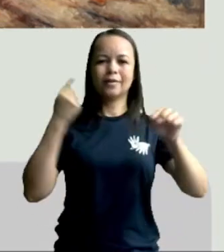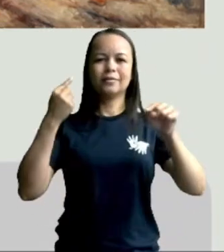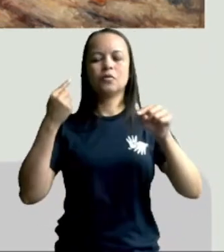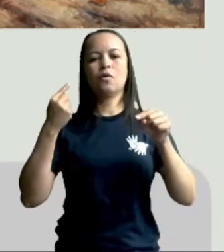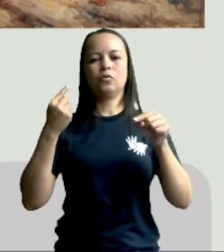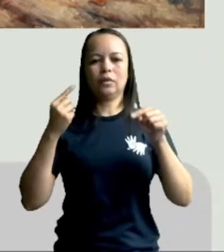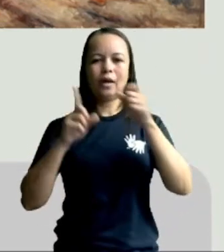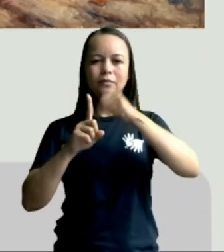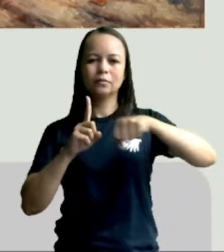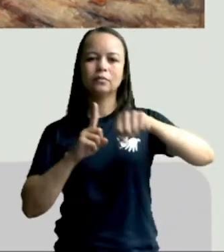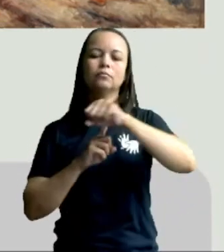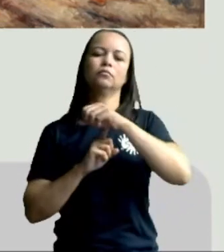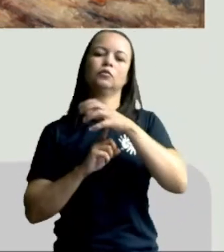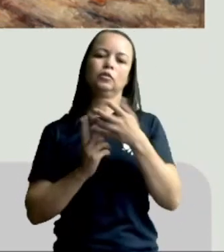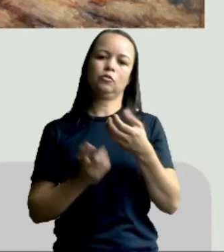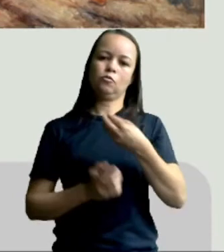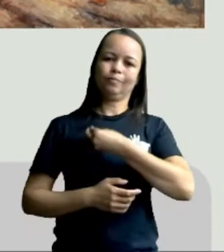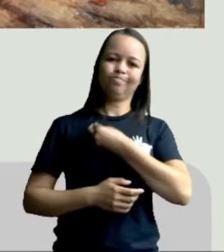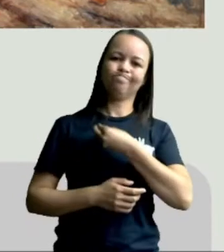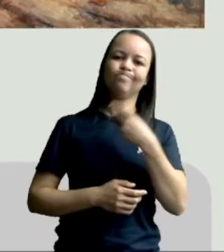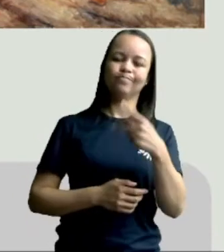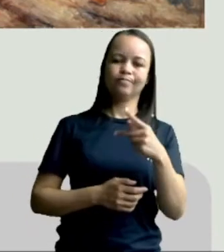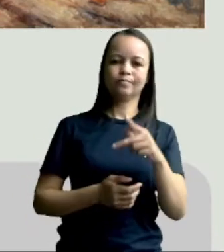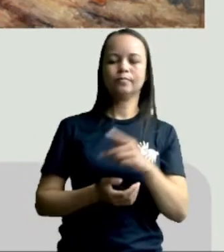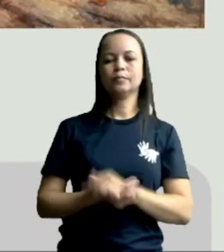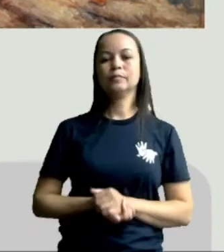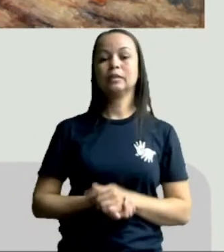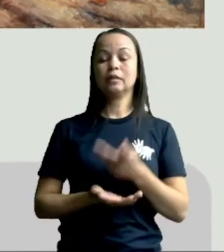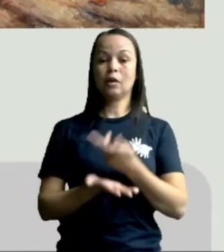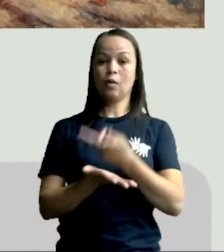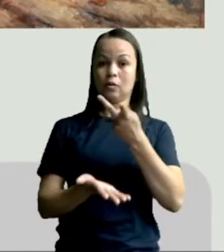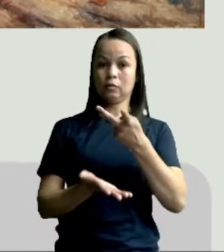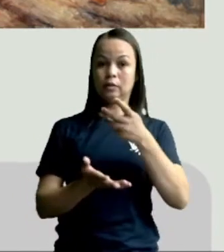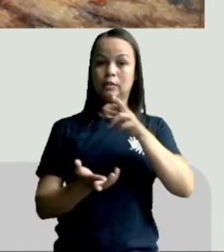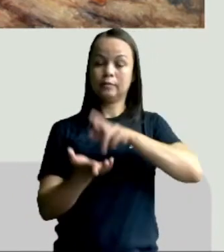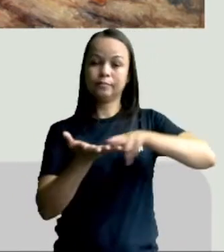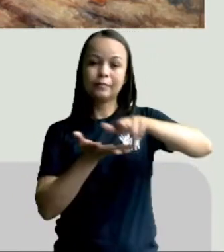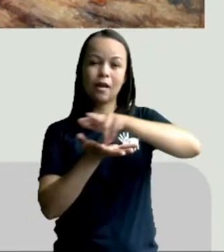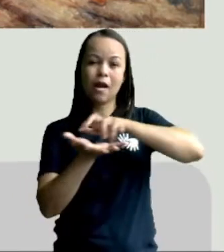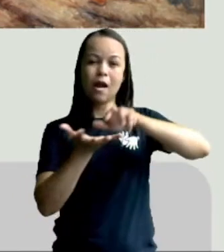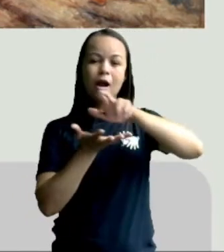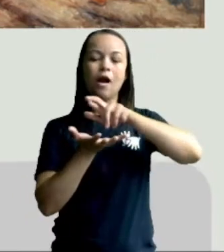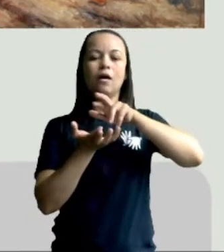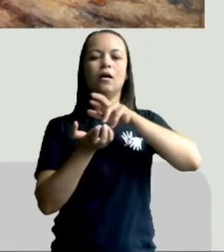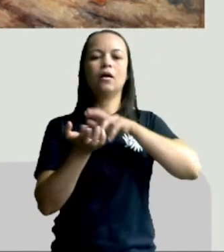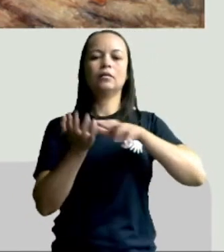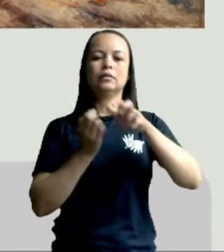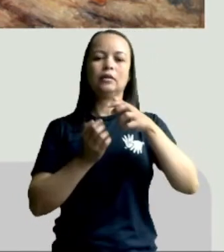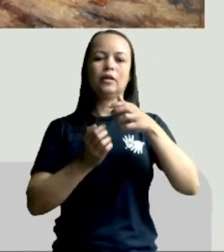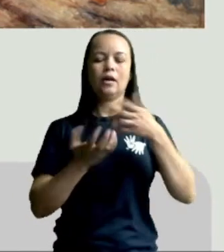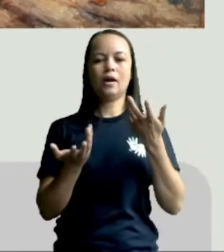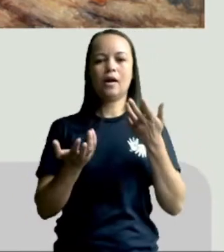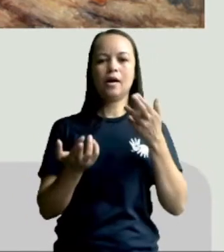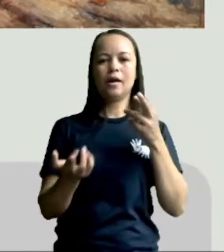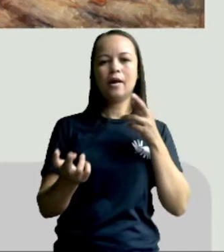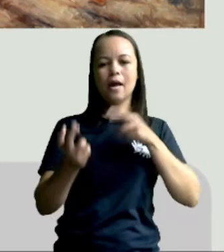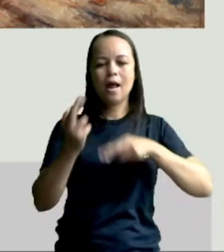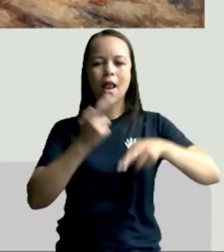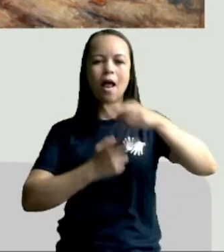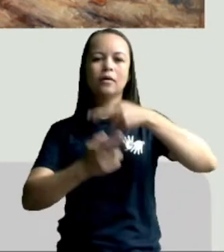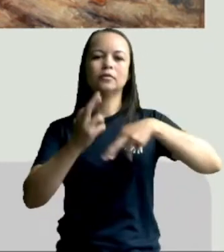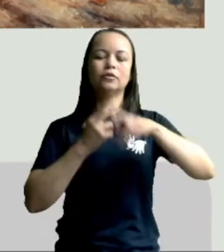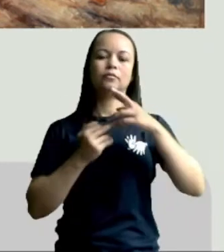social existentes, tá? O acontecimento da Revolução Pernambucana está diretamente relacionado com